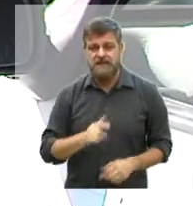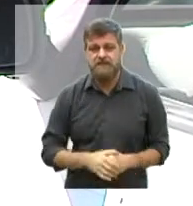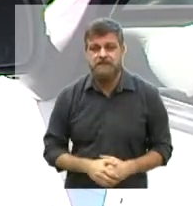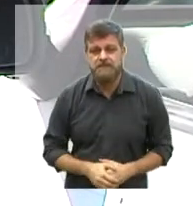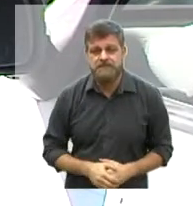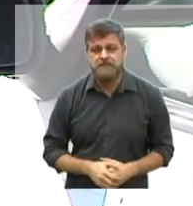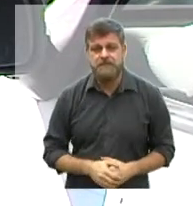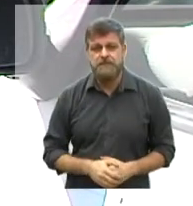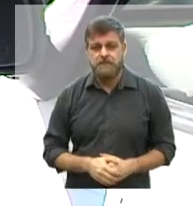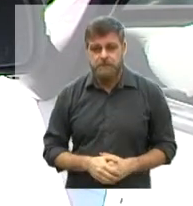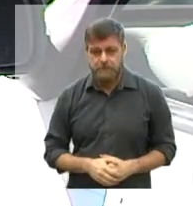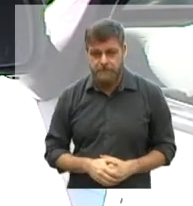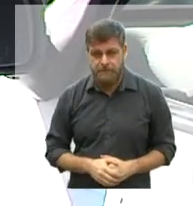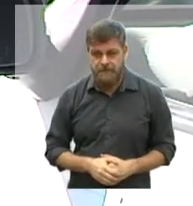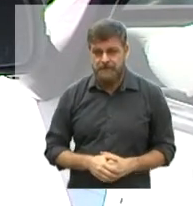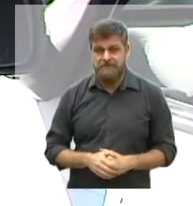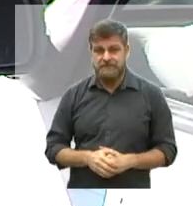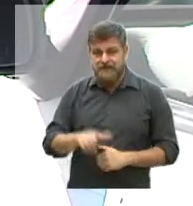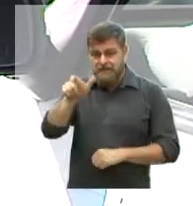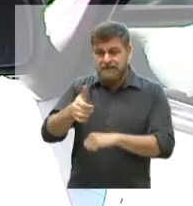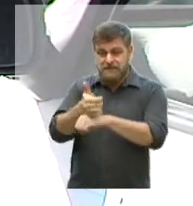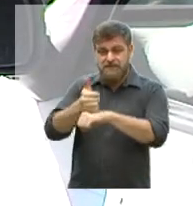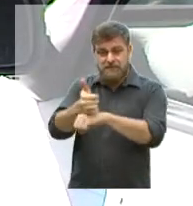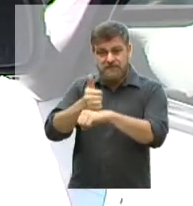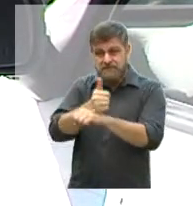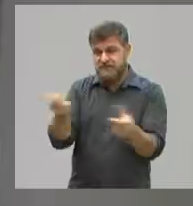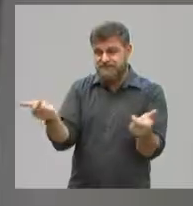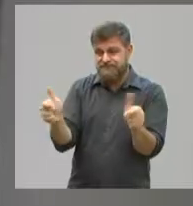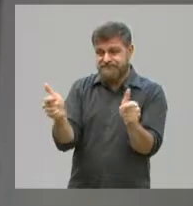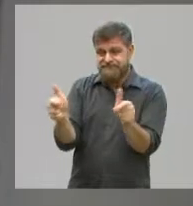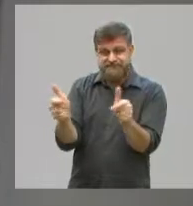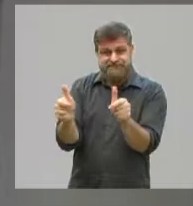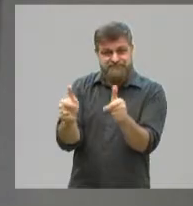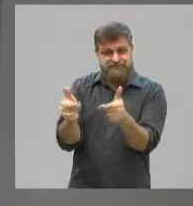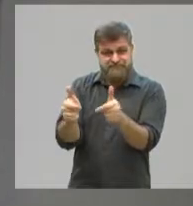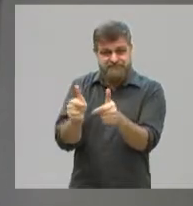da questão de recursos humanos, né? E saúde,